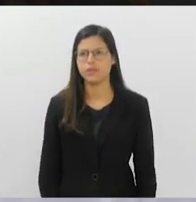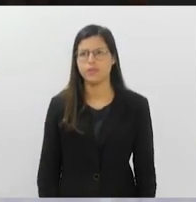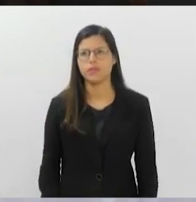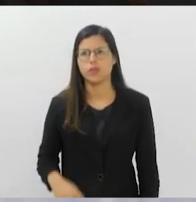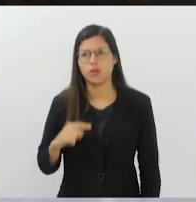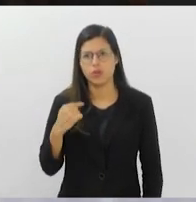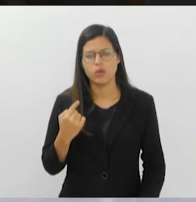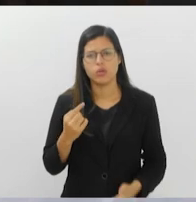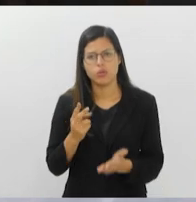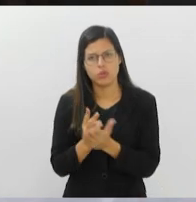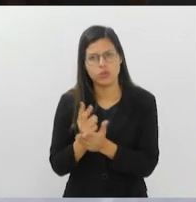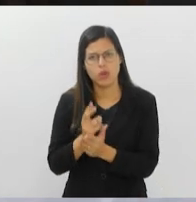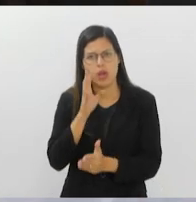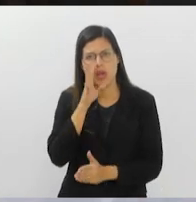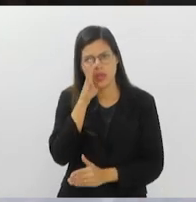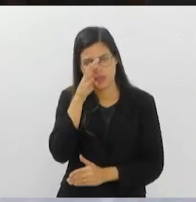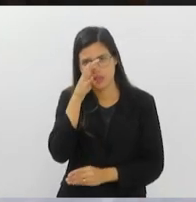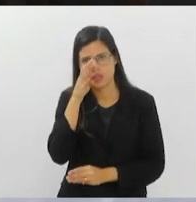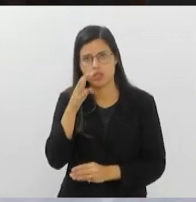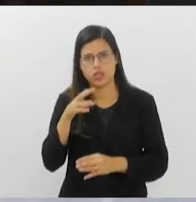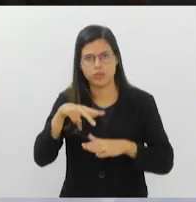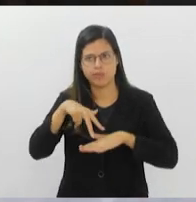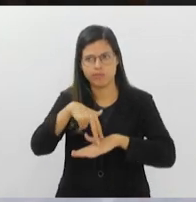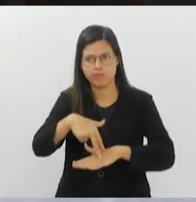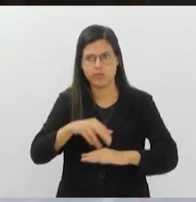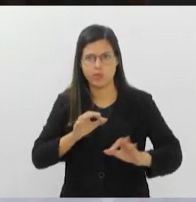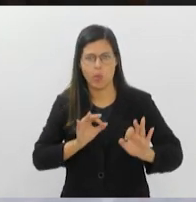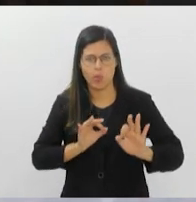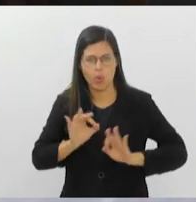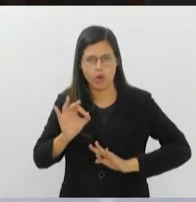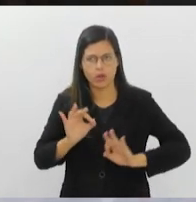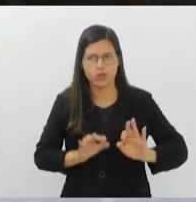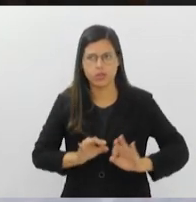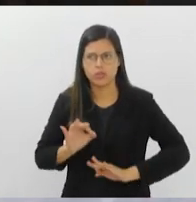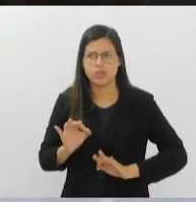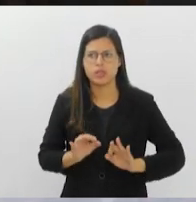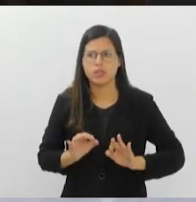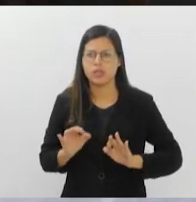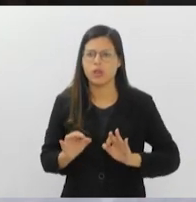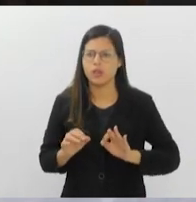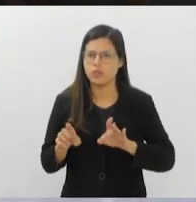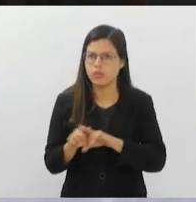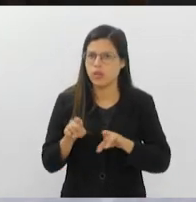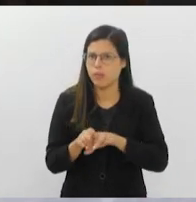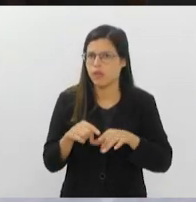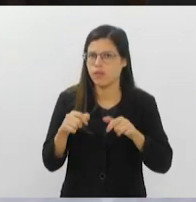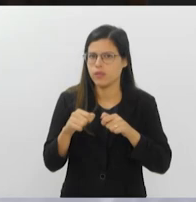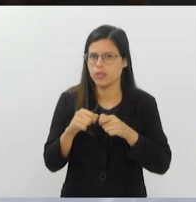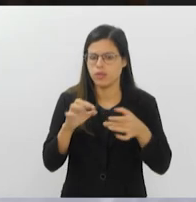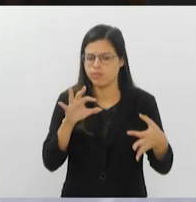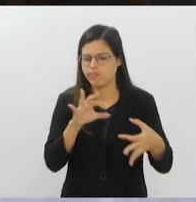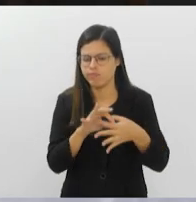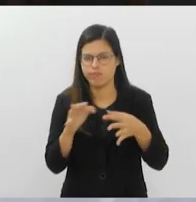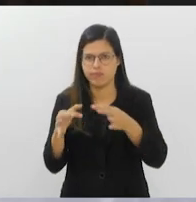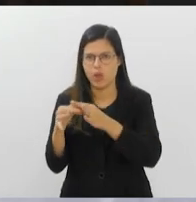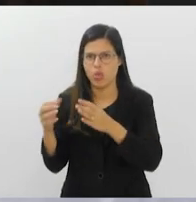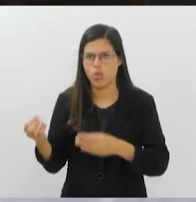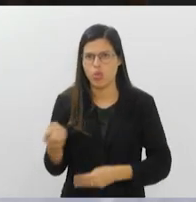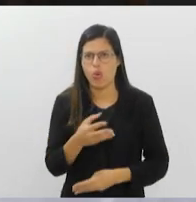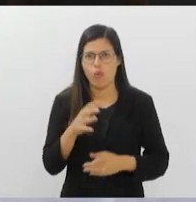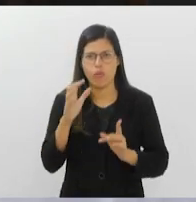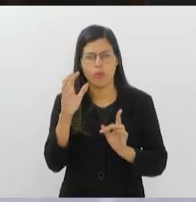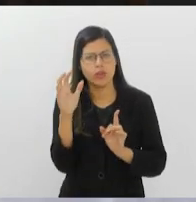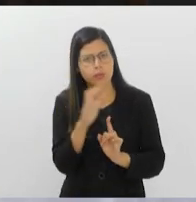resistindo, segue se organizando, segue ressignificando, segue construindo novas alianças e segue pressionando para que